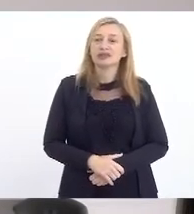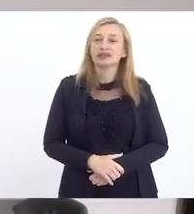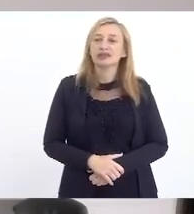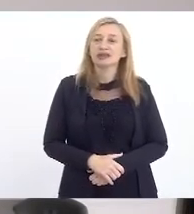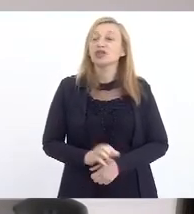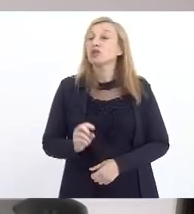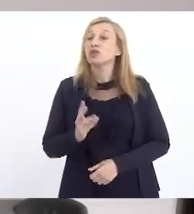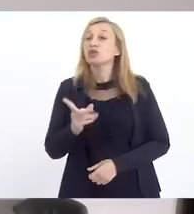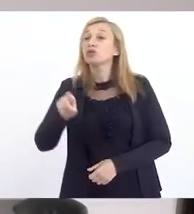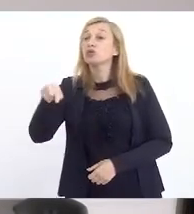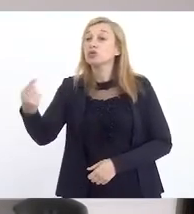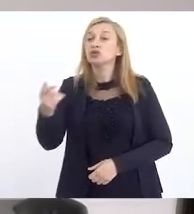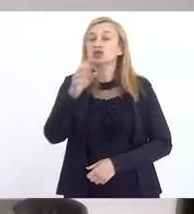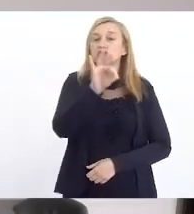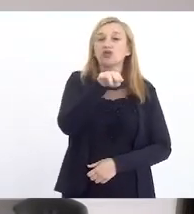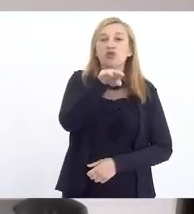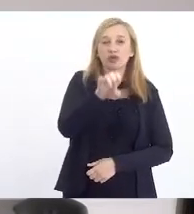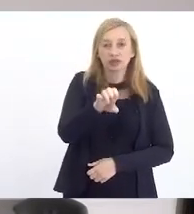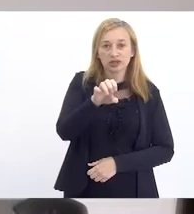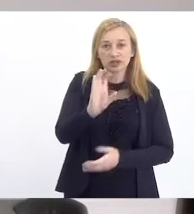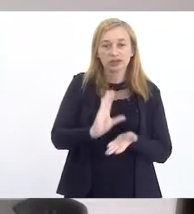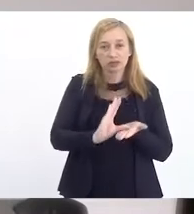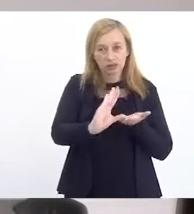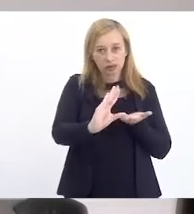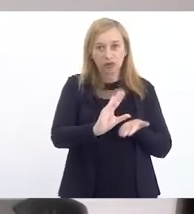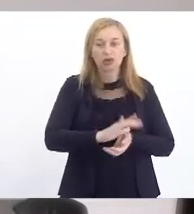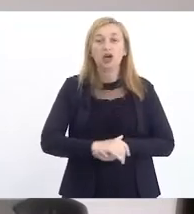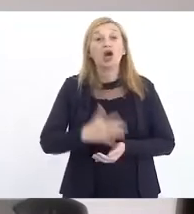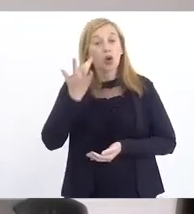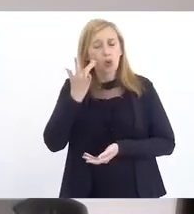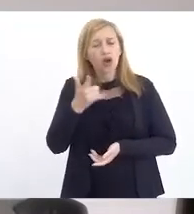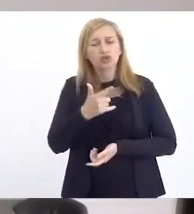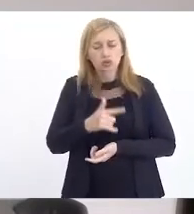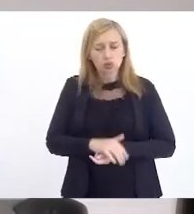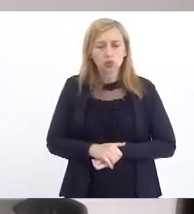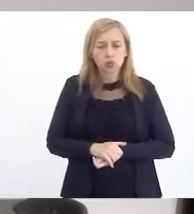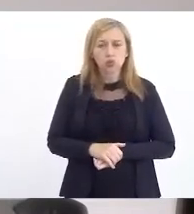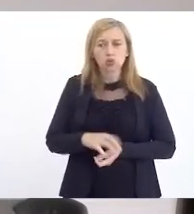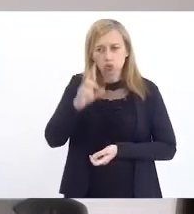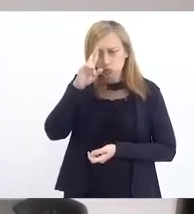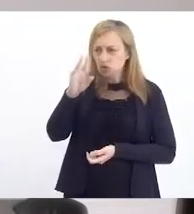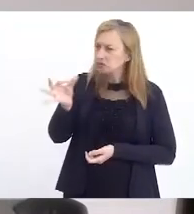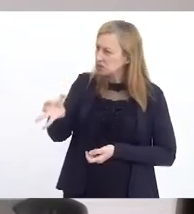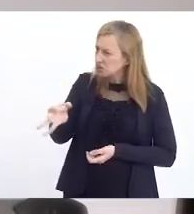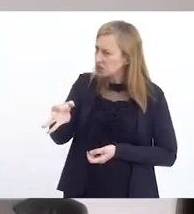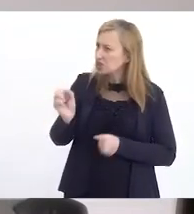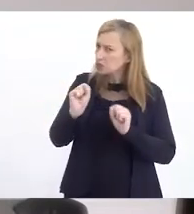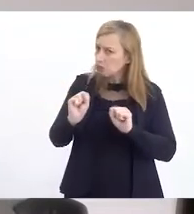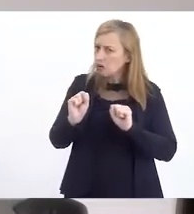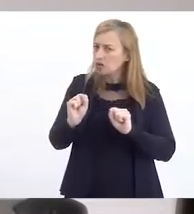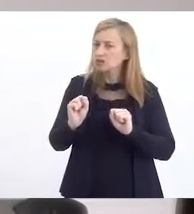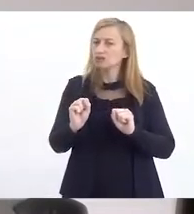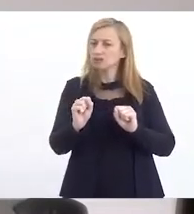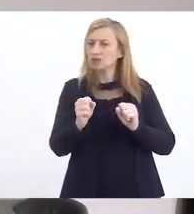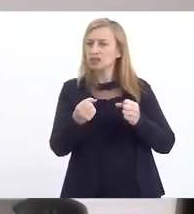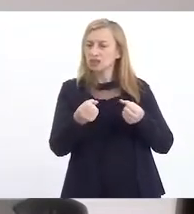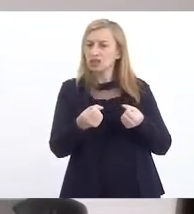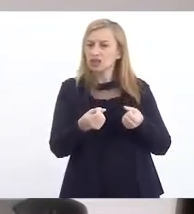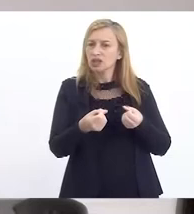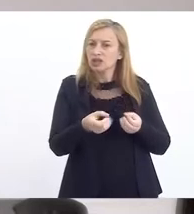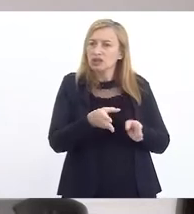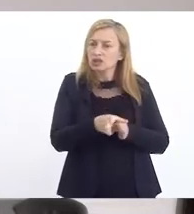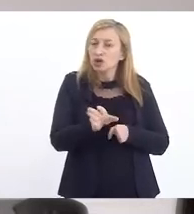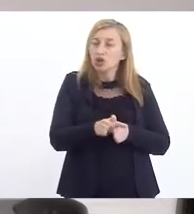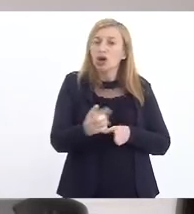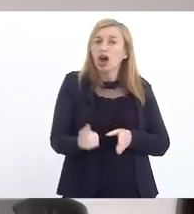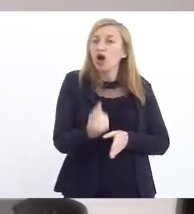quanto às outras fontes de recurso, eu acho que o senhor tem razão, pode fazer uma menção, né? Porque a única